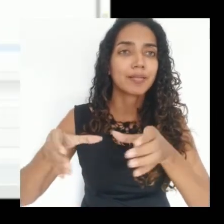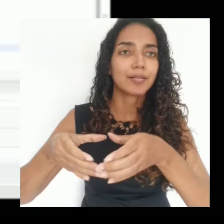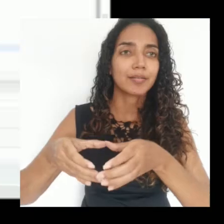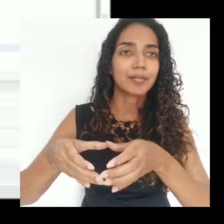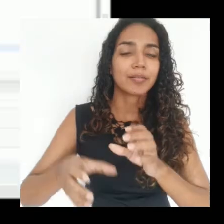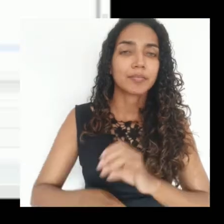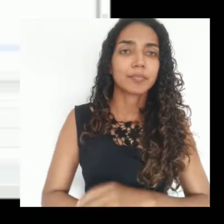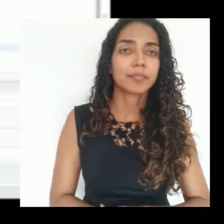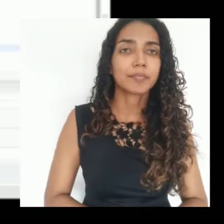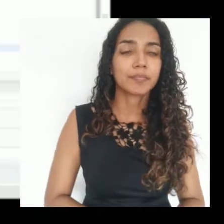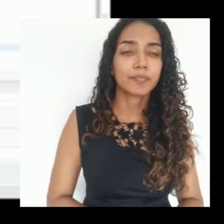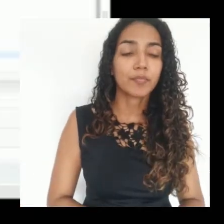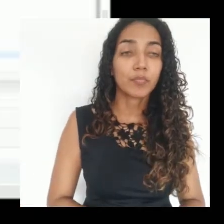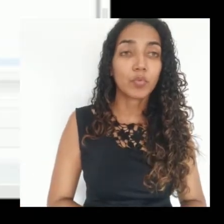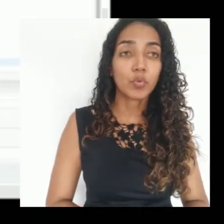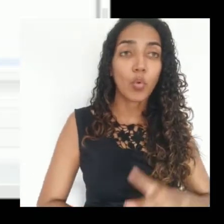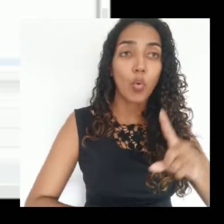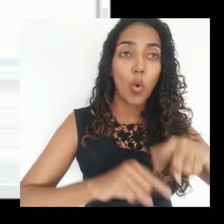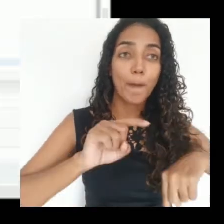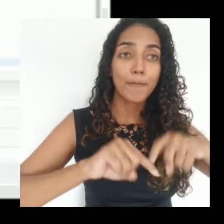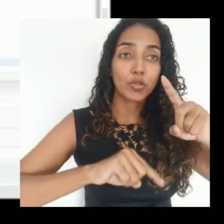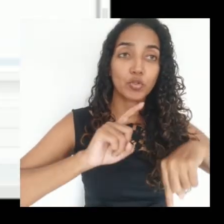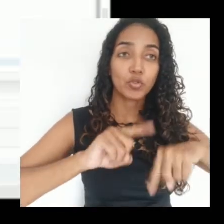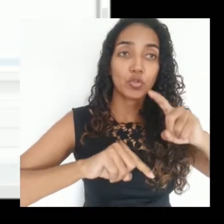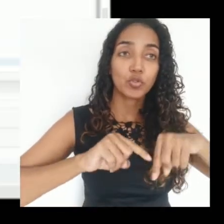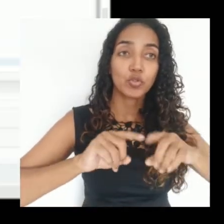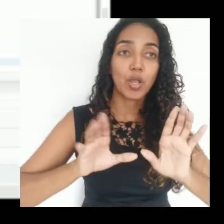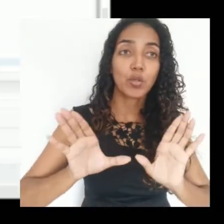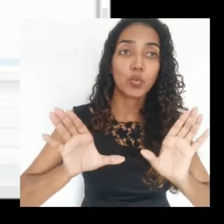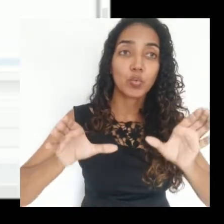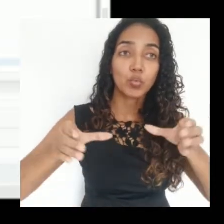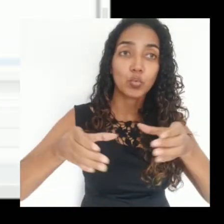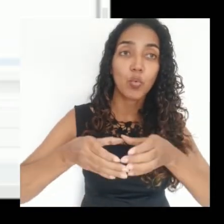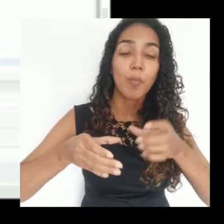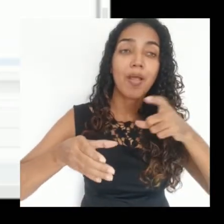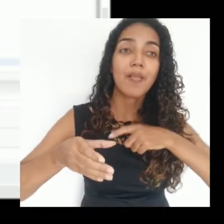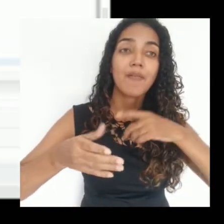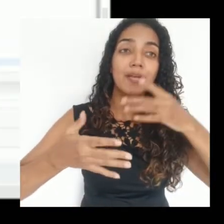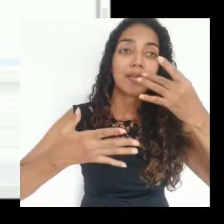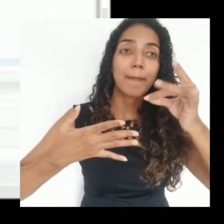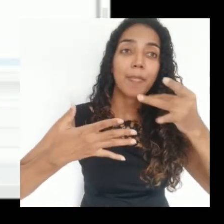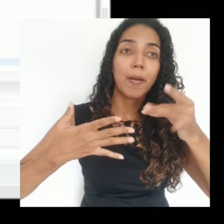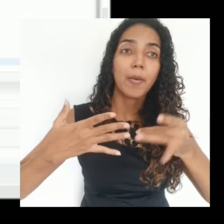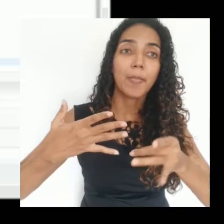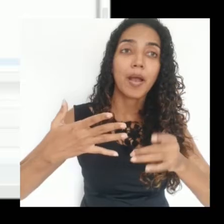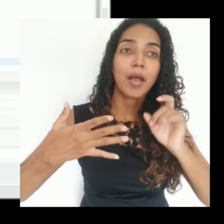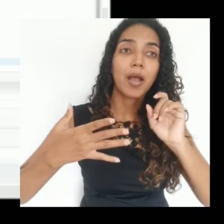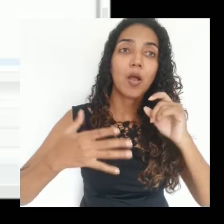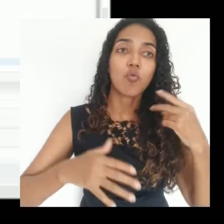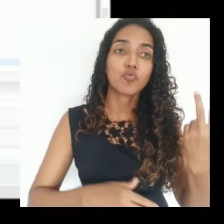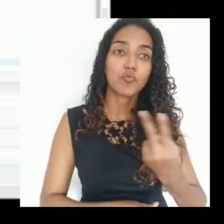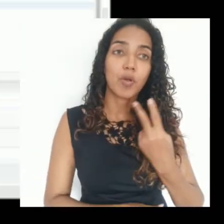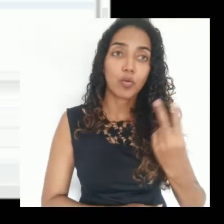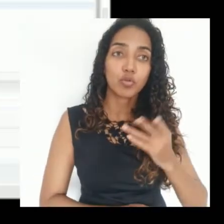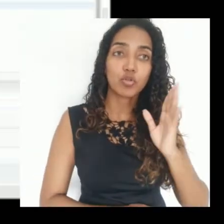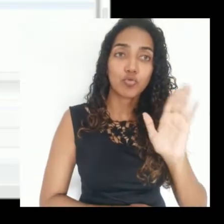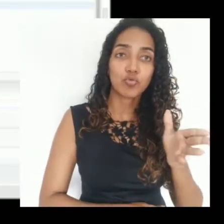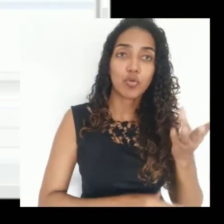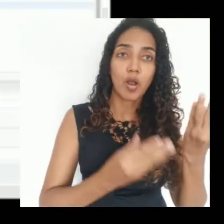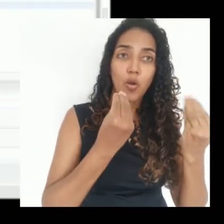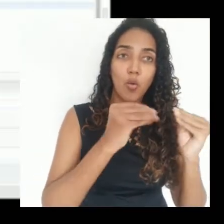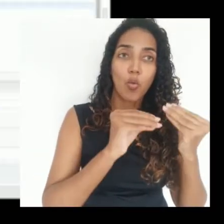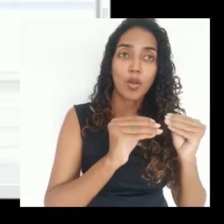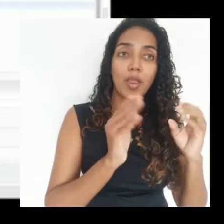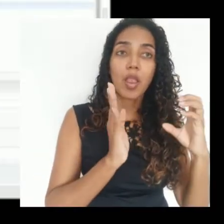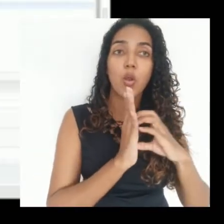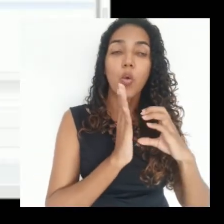O objeto turma, ele vai possuir nos seus atributos os valores que eu passei aqui, o código da turma e